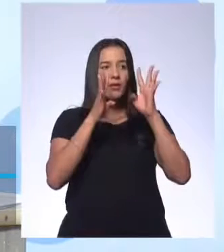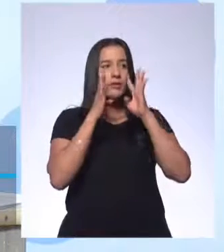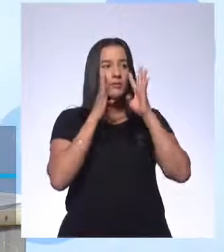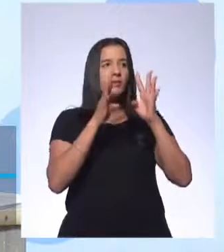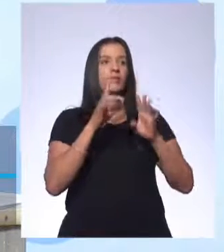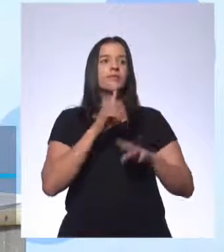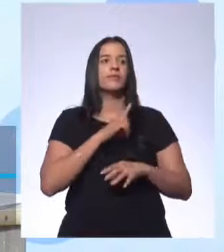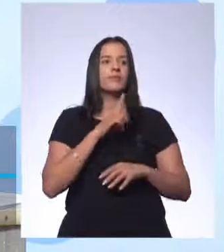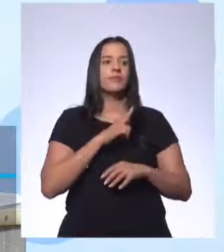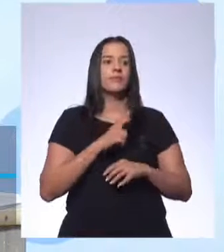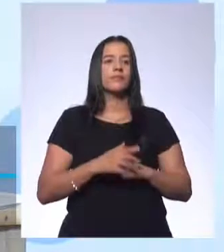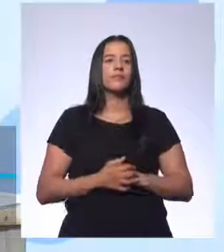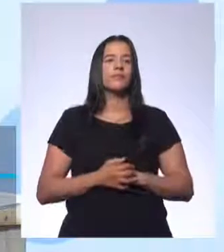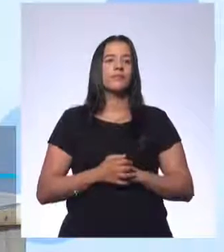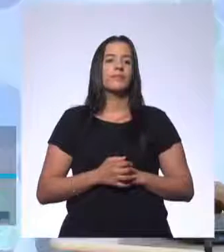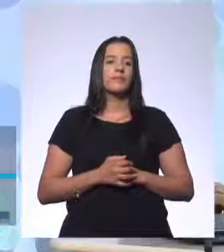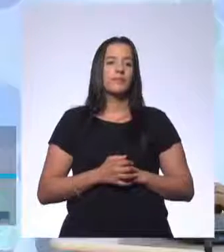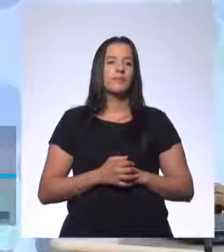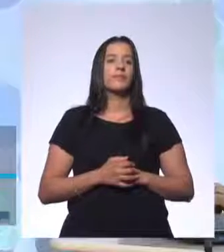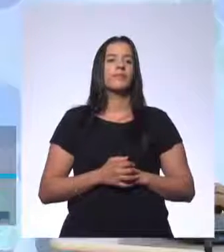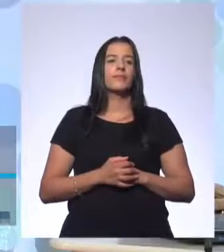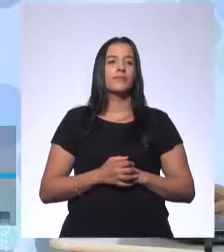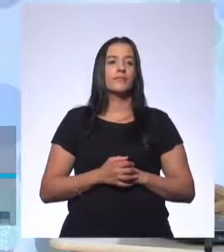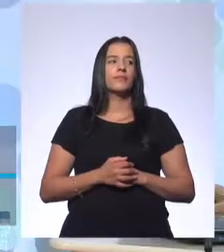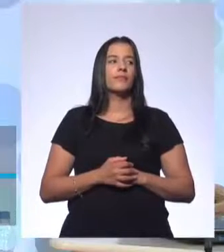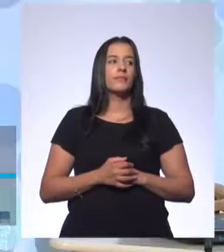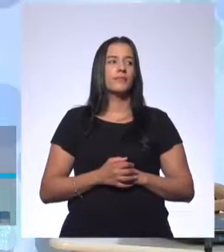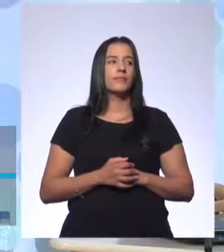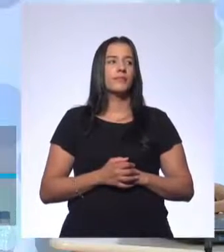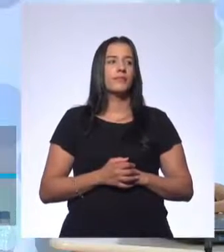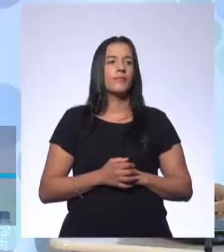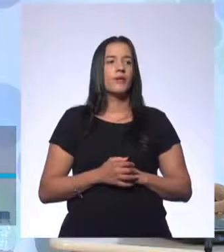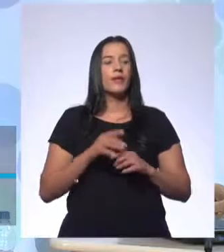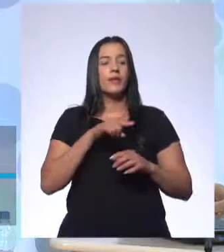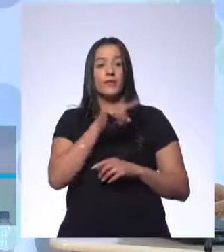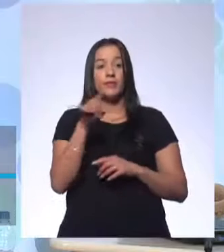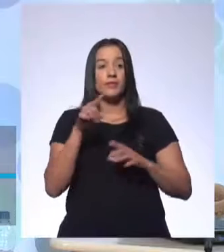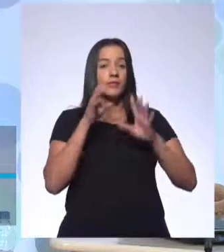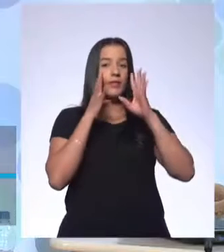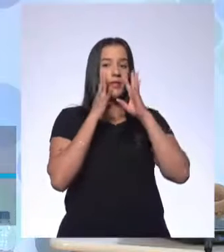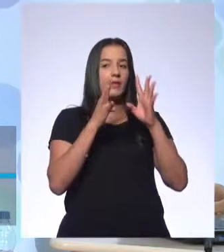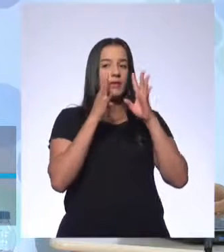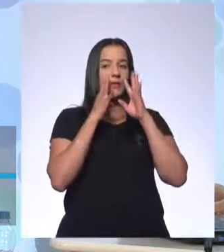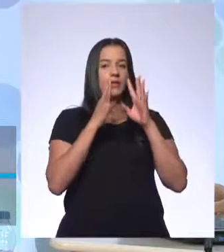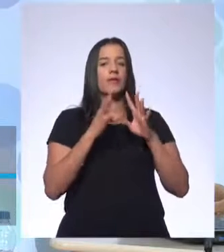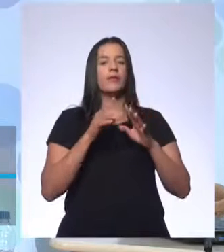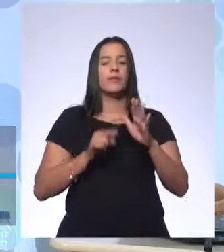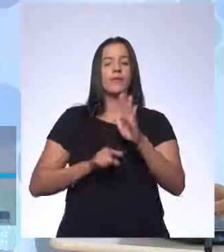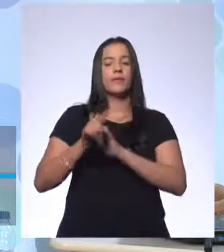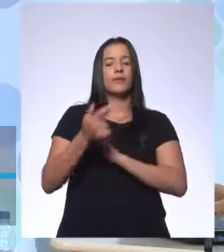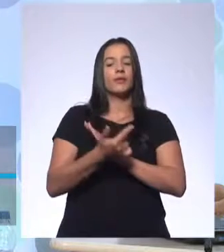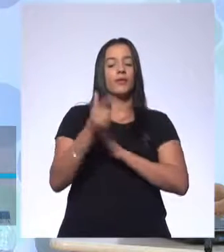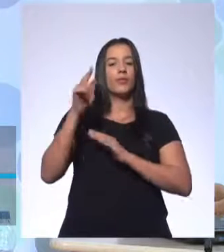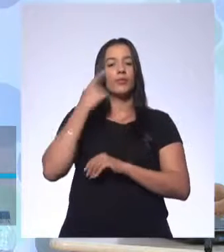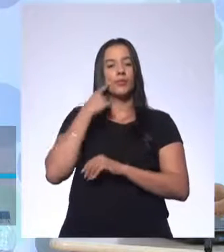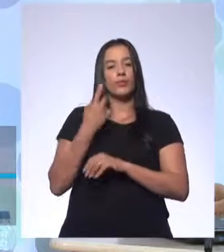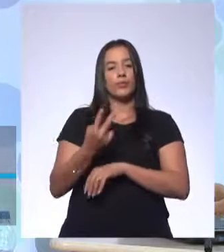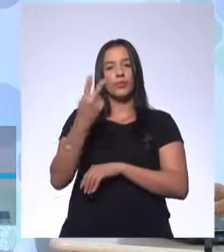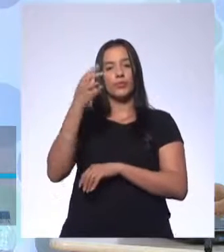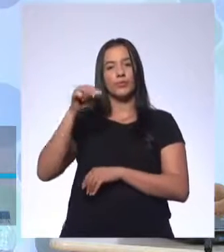aqui. Tá certo, eles estão atentos. Então, já que você está atento, vamos para a próxima pergunta, 2 minutos para você